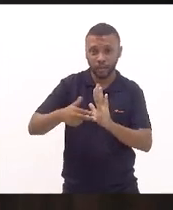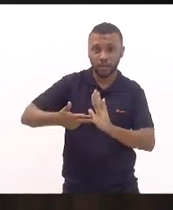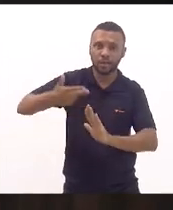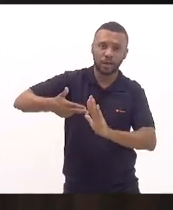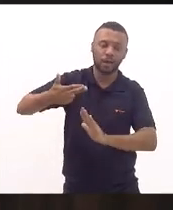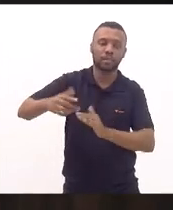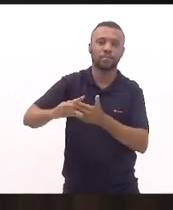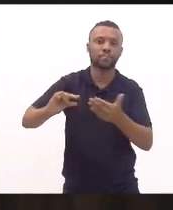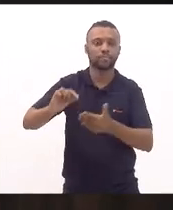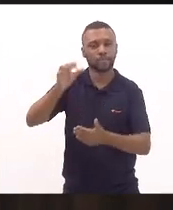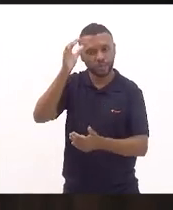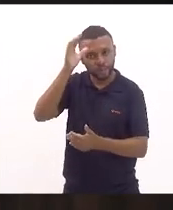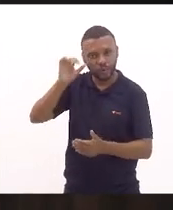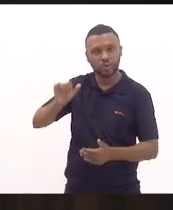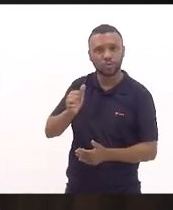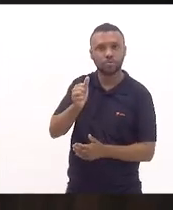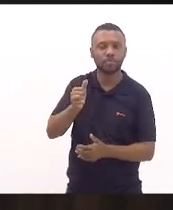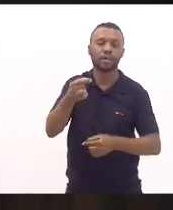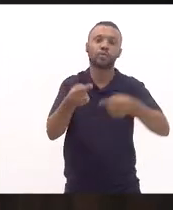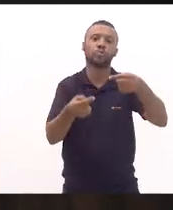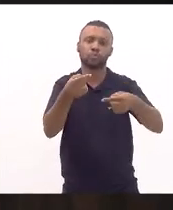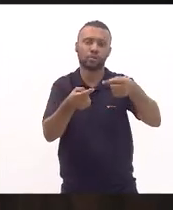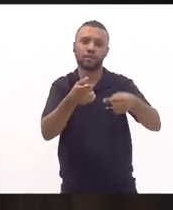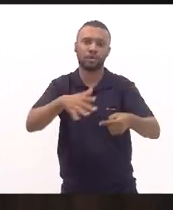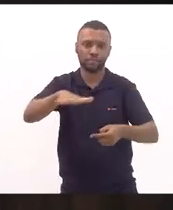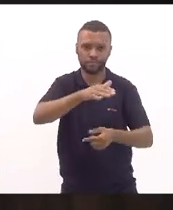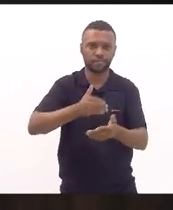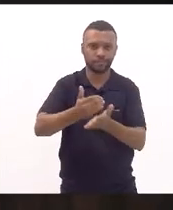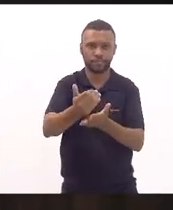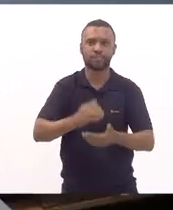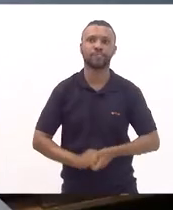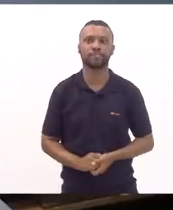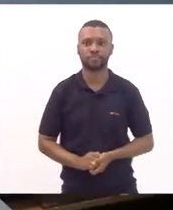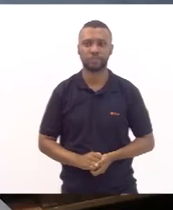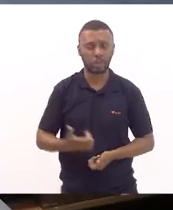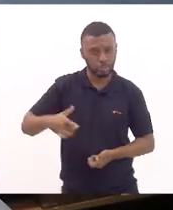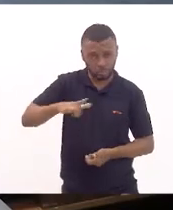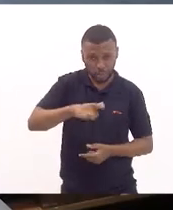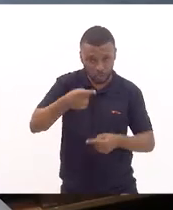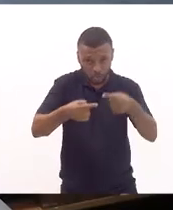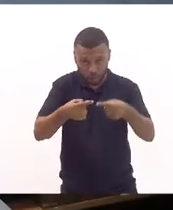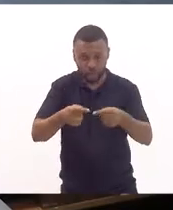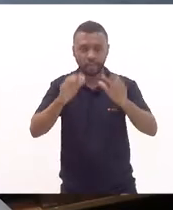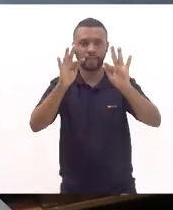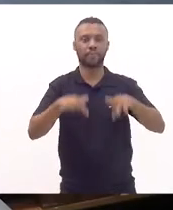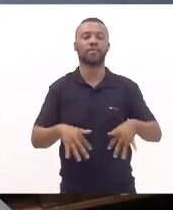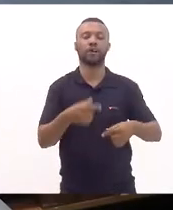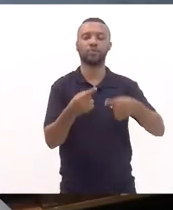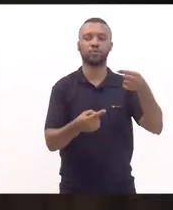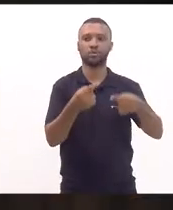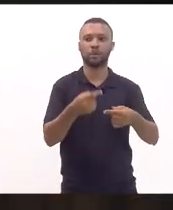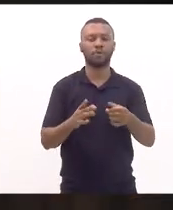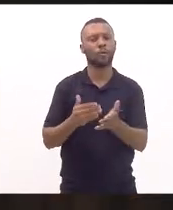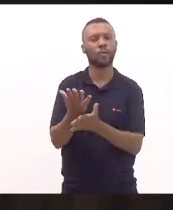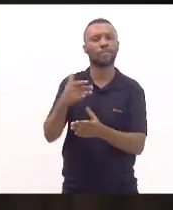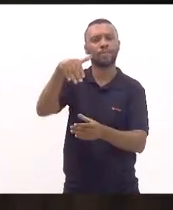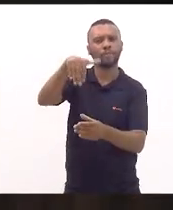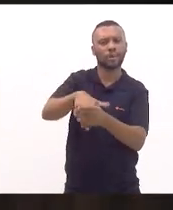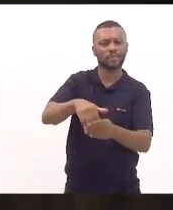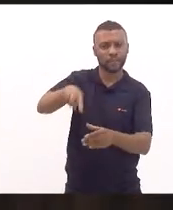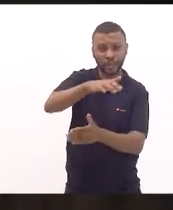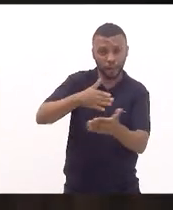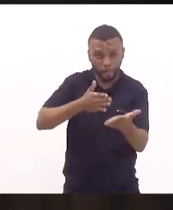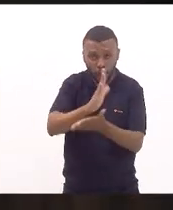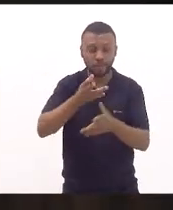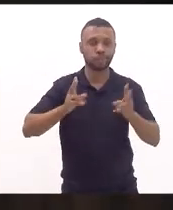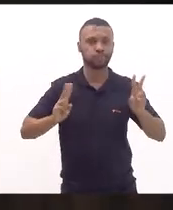são de autoria deputada Tia Ju. Em discussão. Não havendo quem queira discutir, encerra da discussão. Em votação, os senhores que